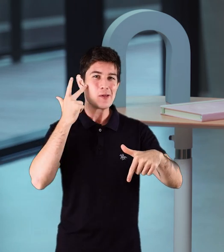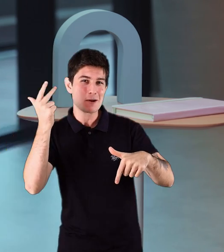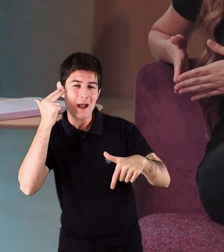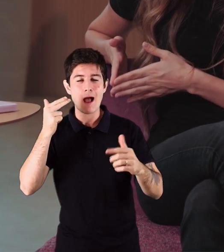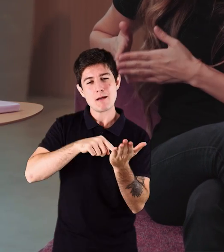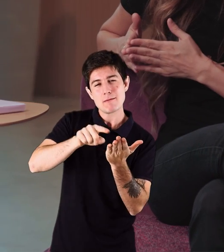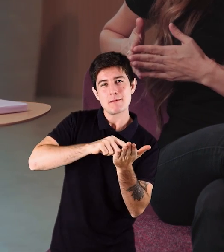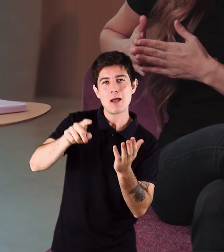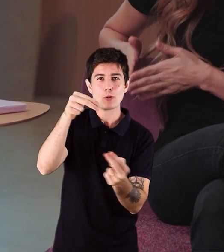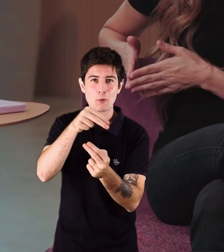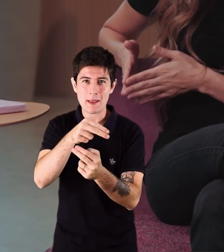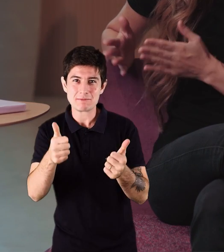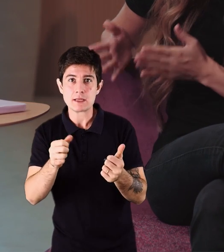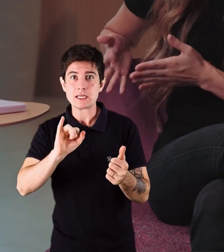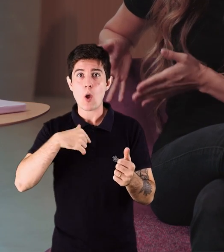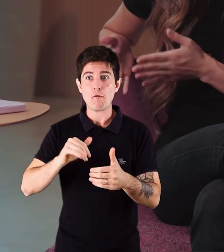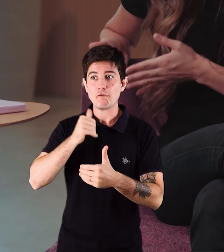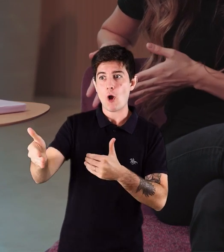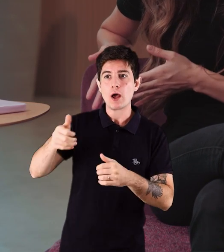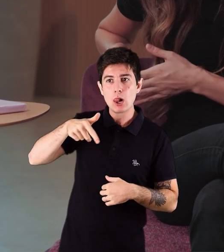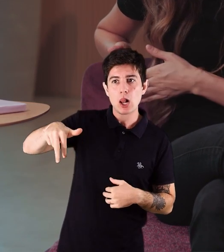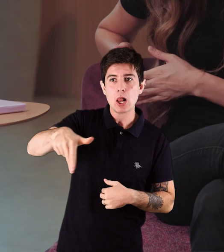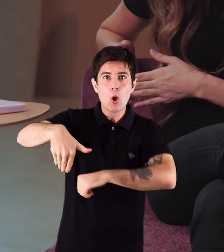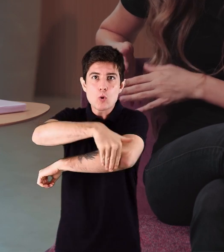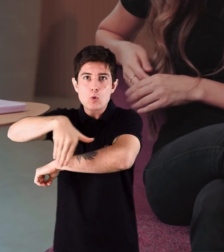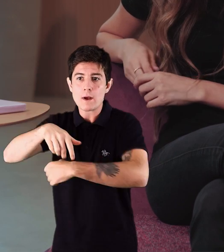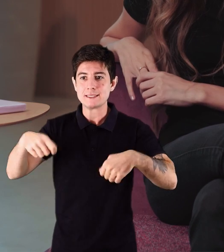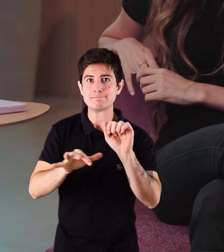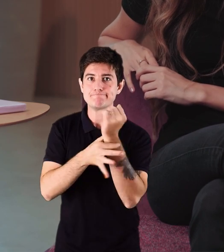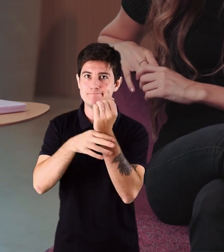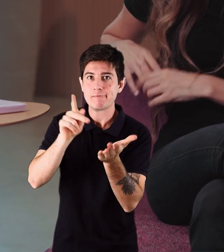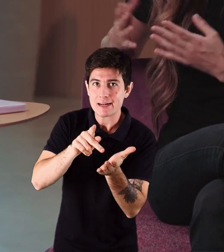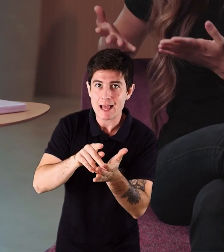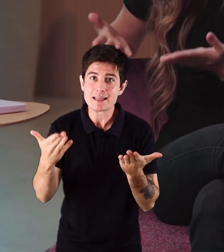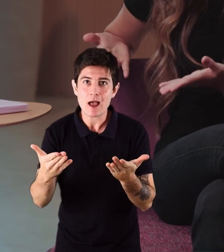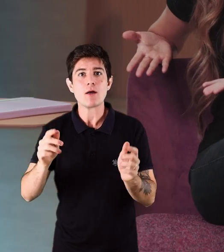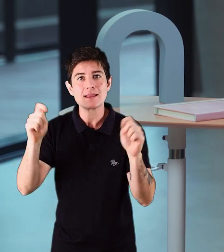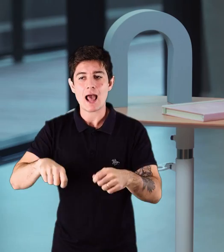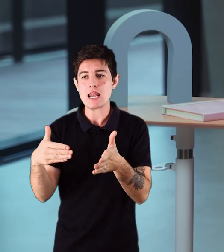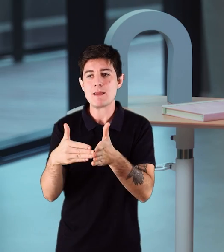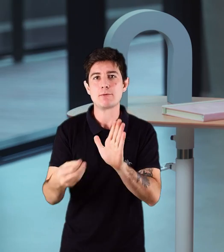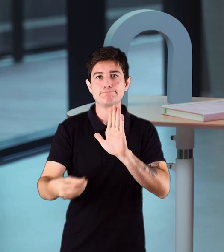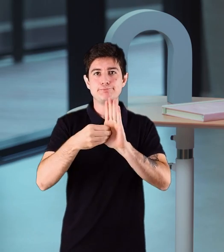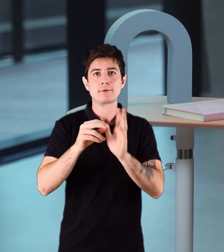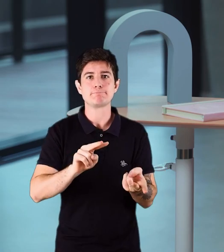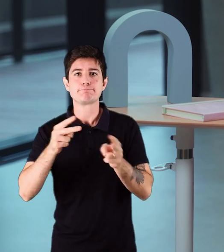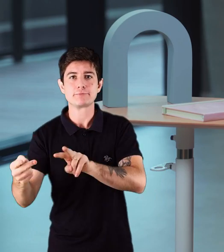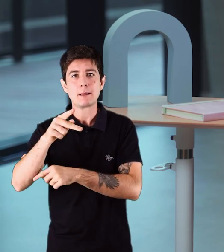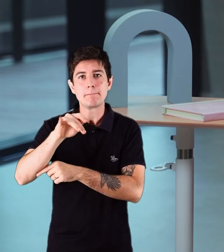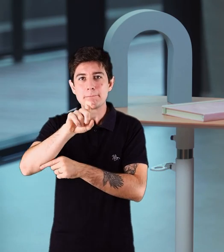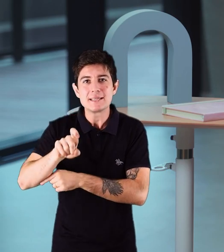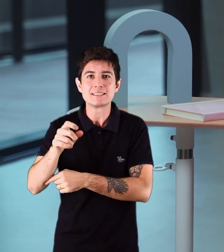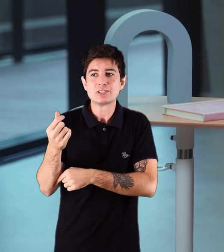pode definir limites de transferência para Pix, TED ou boletos quando estiver fora de uma rede de Wi-Fi segura, como da sua casa ou trabalho, redes que